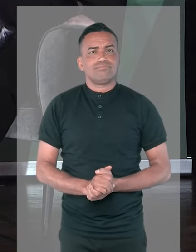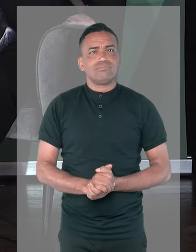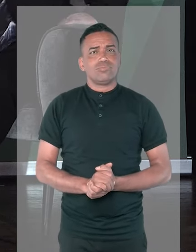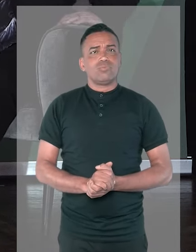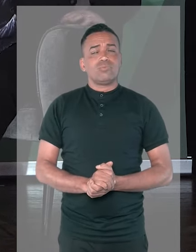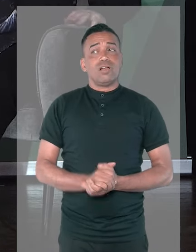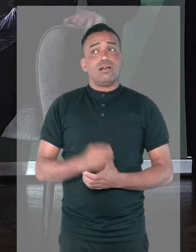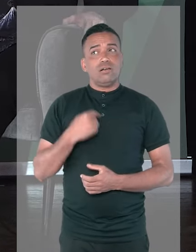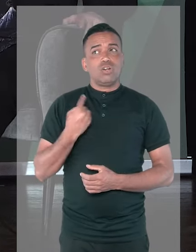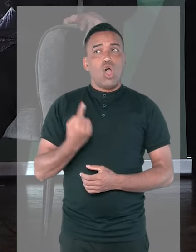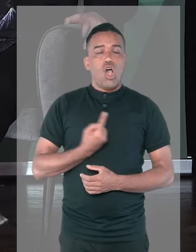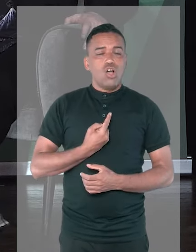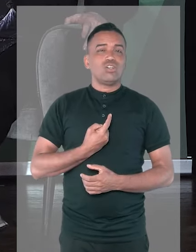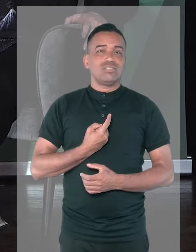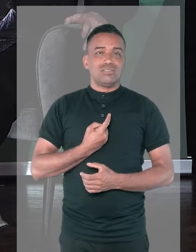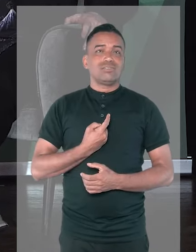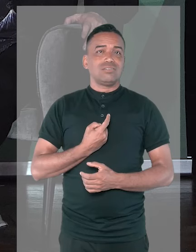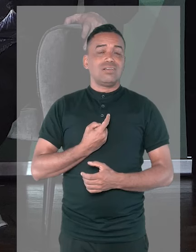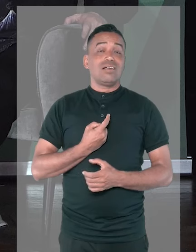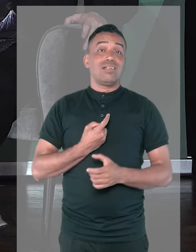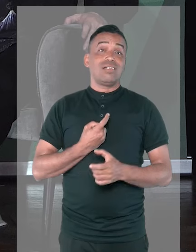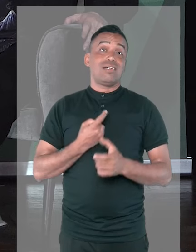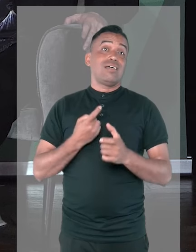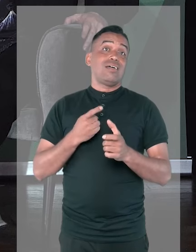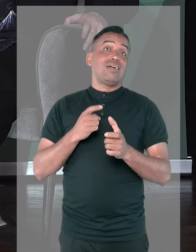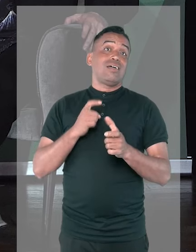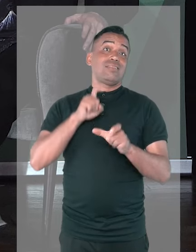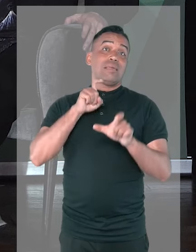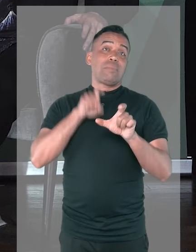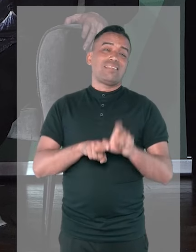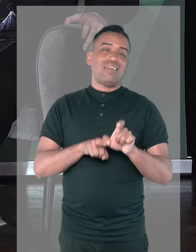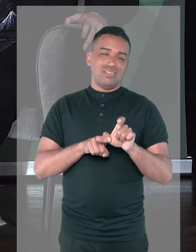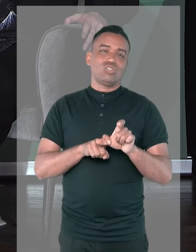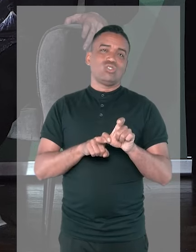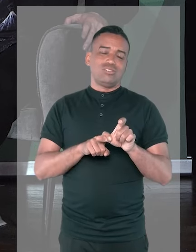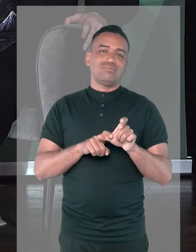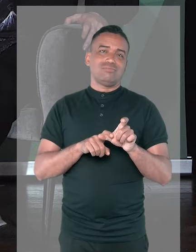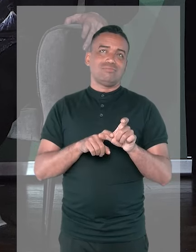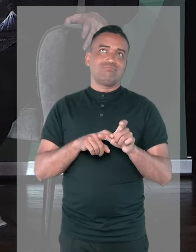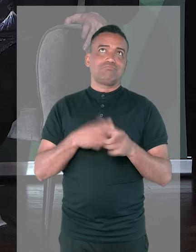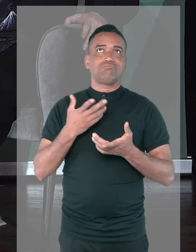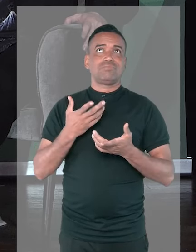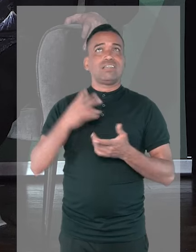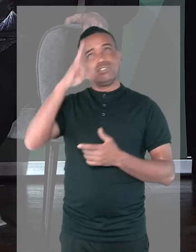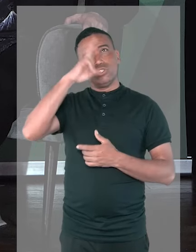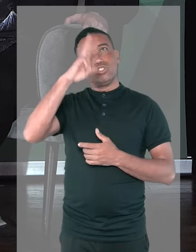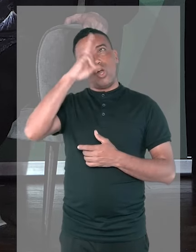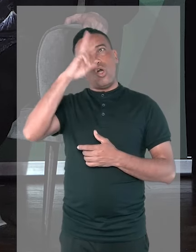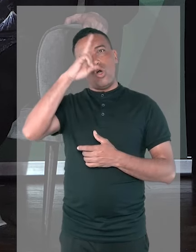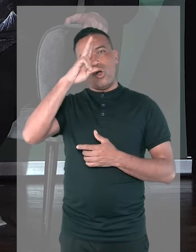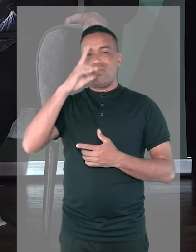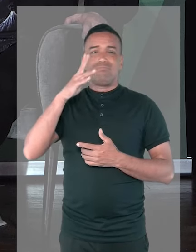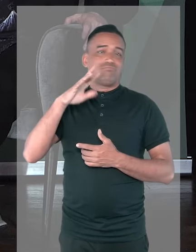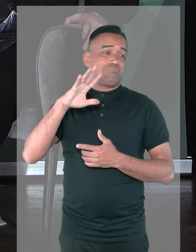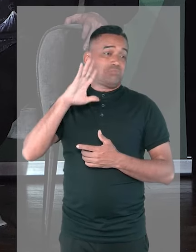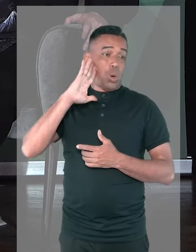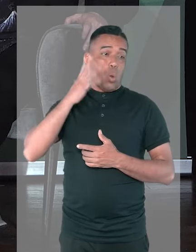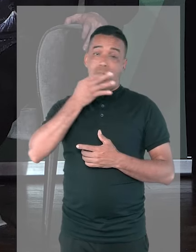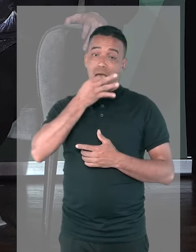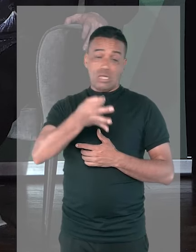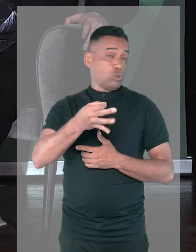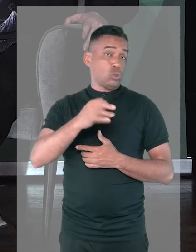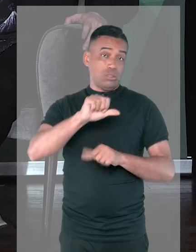nós somos dependentes de narrativas, né? Acho que isso, suponho, não é algo que tenha mudado. O